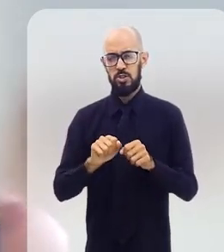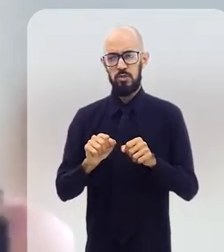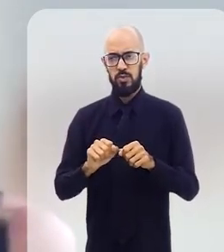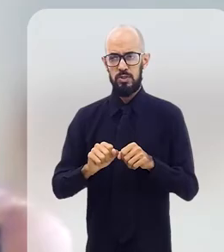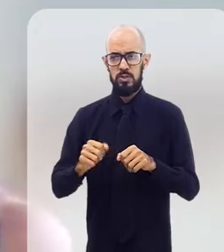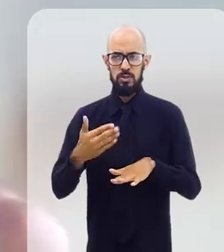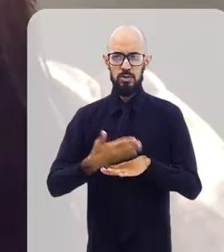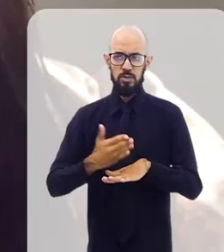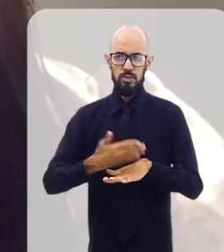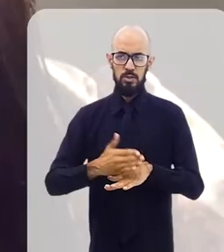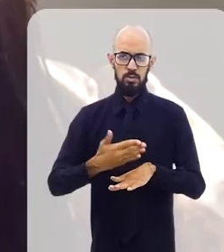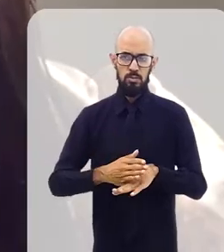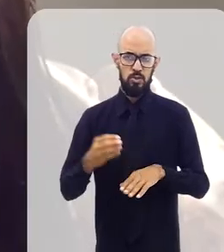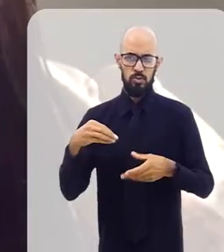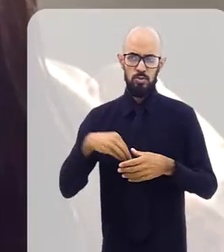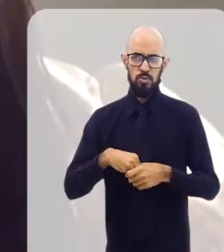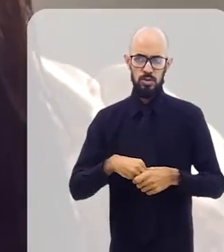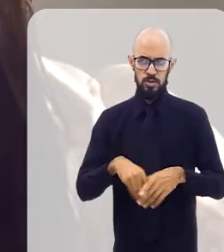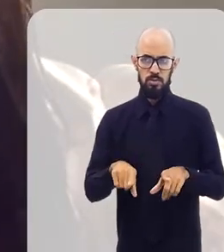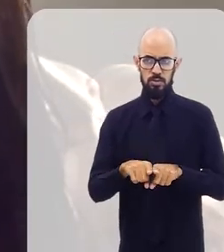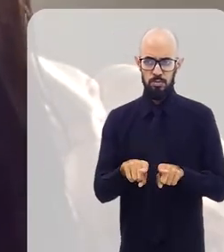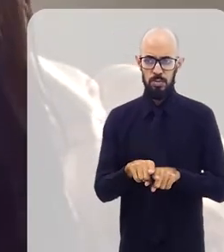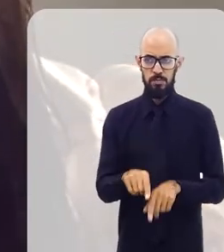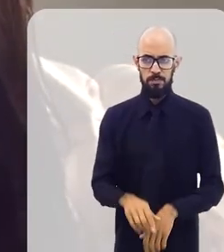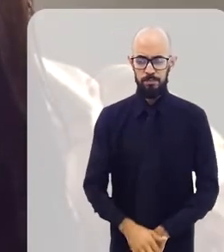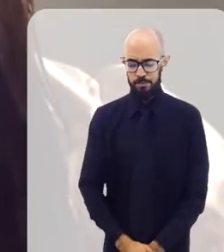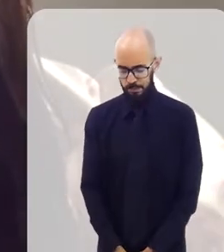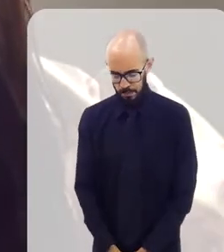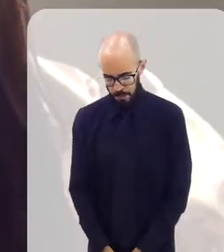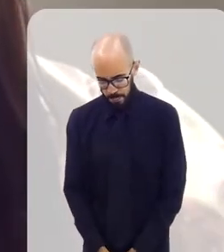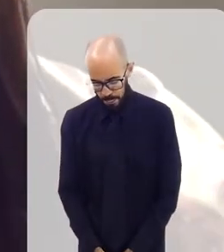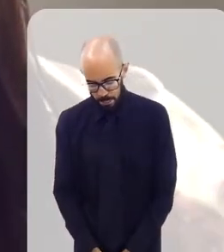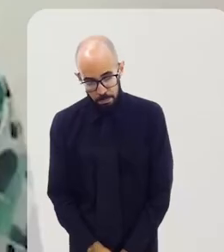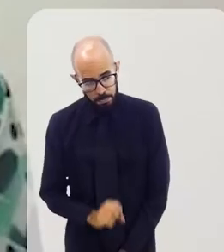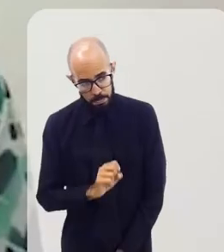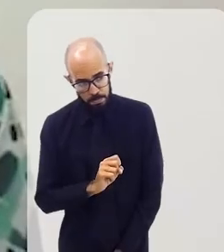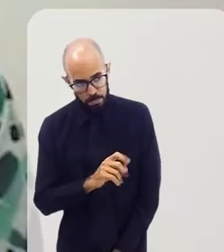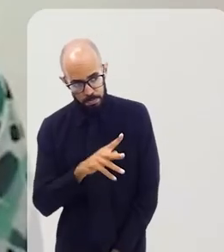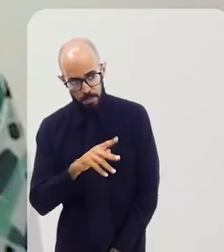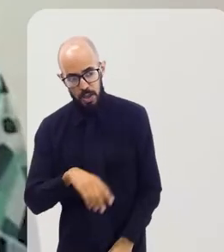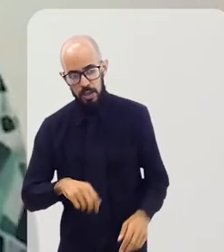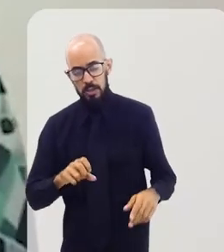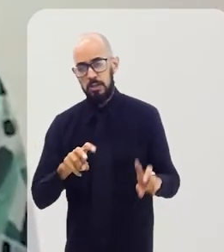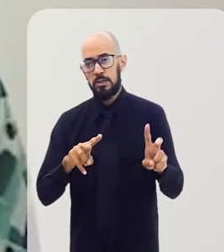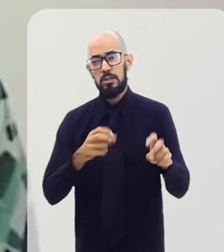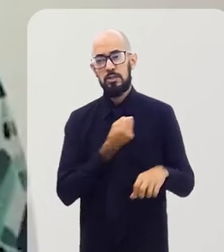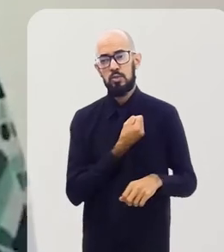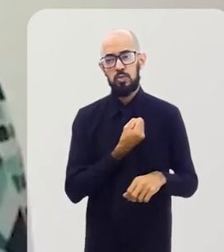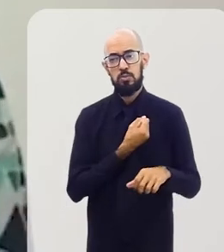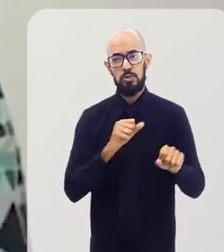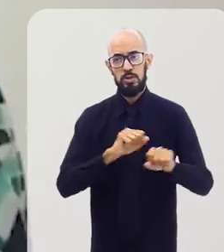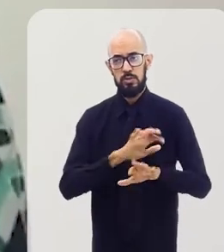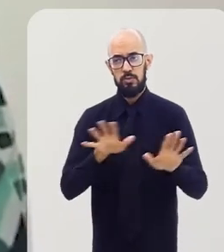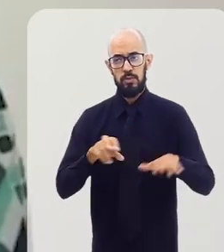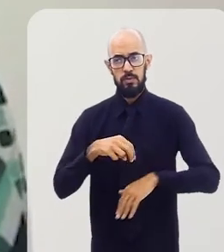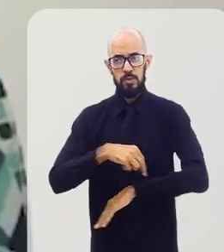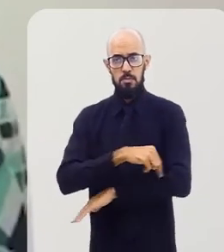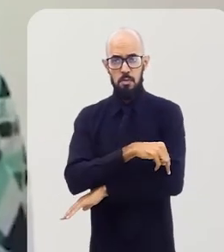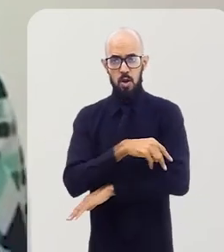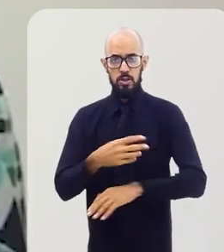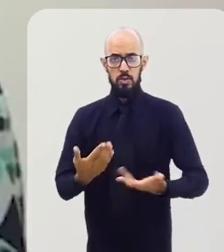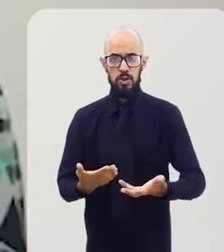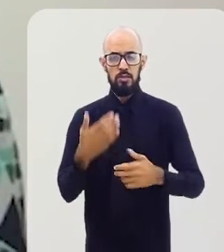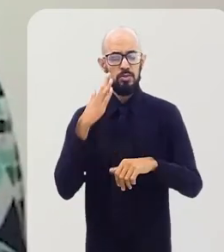a parte de sustentabilidade, de modo circular. Além do índice de transparência da moda, que outras ações o Fashion Revolution